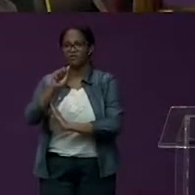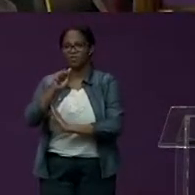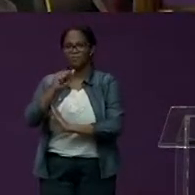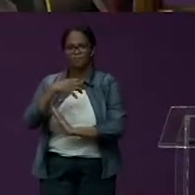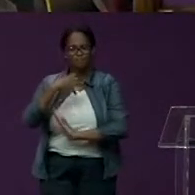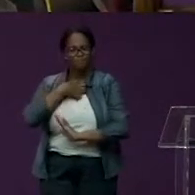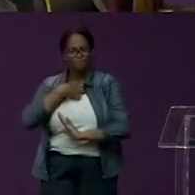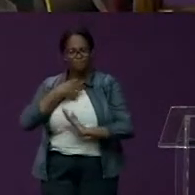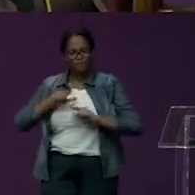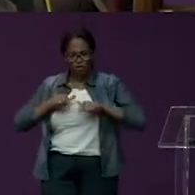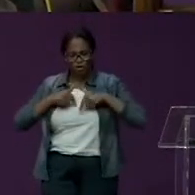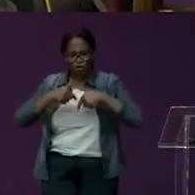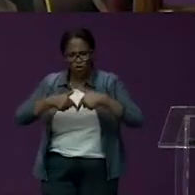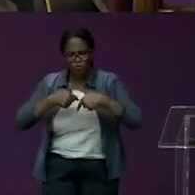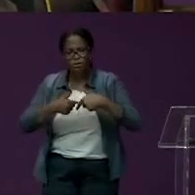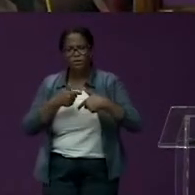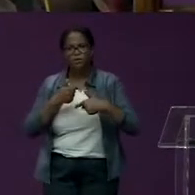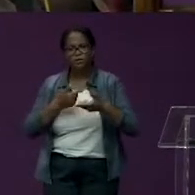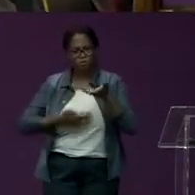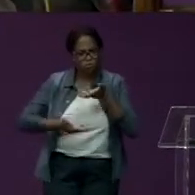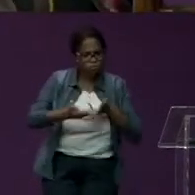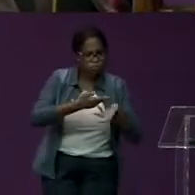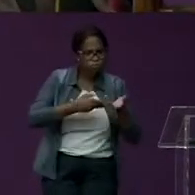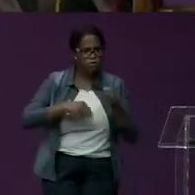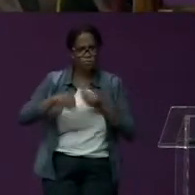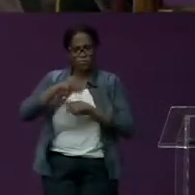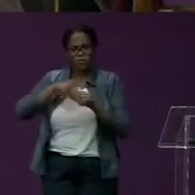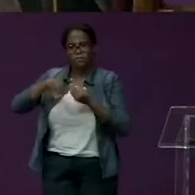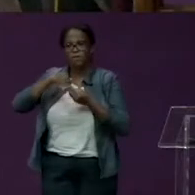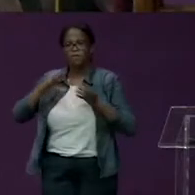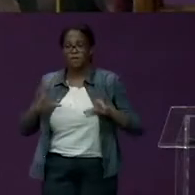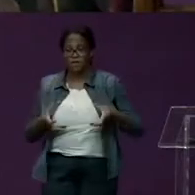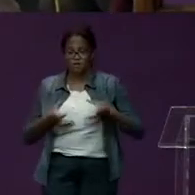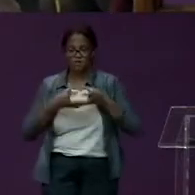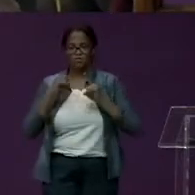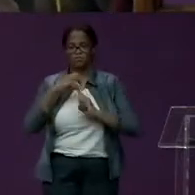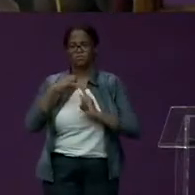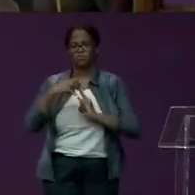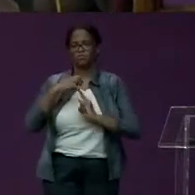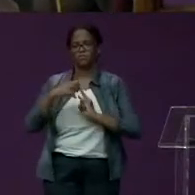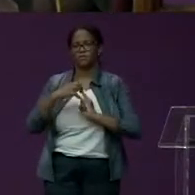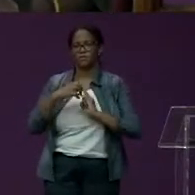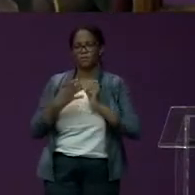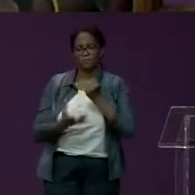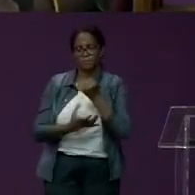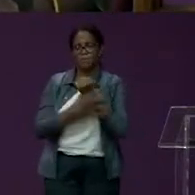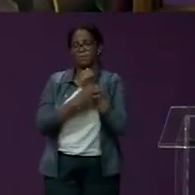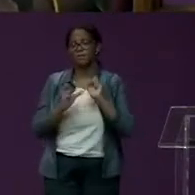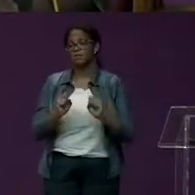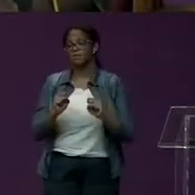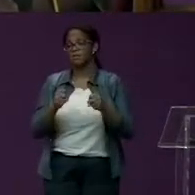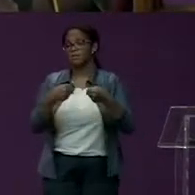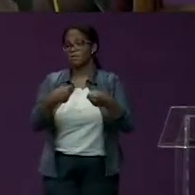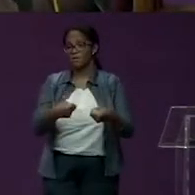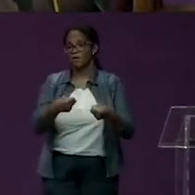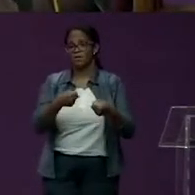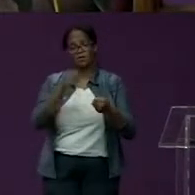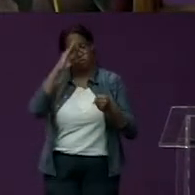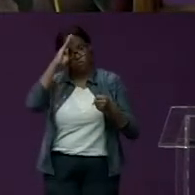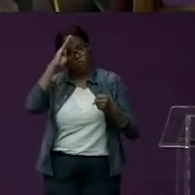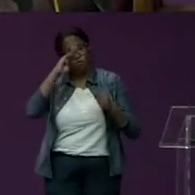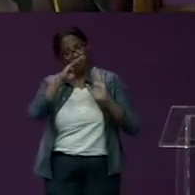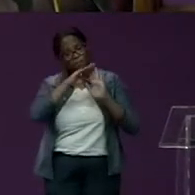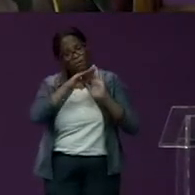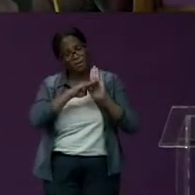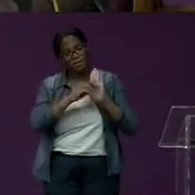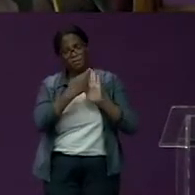né, e de estar envolvendo, né, o conjunto da instituição na defesa não só dos princípios, mas